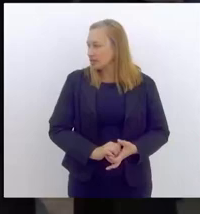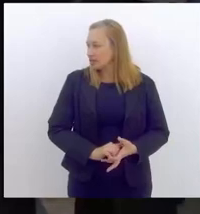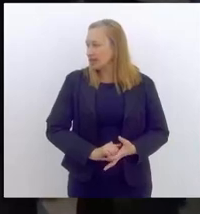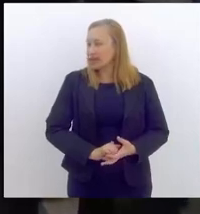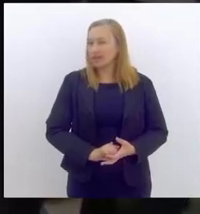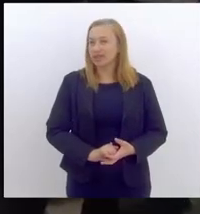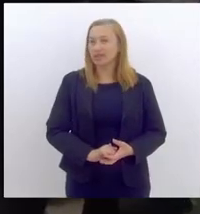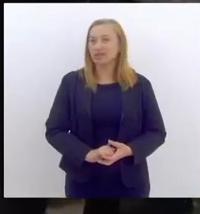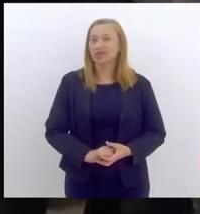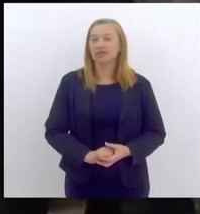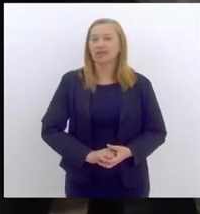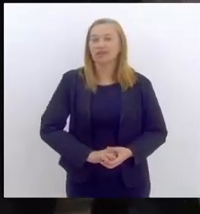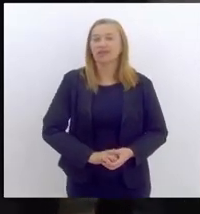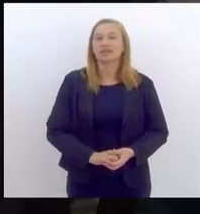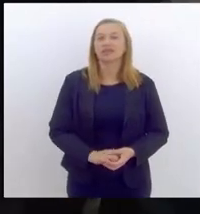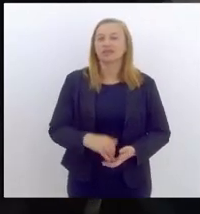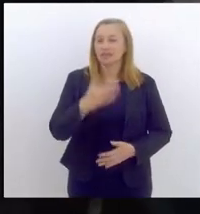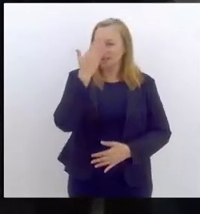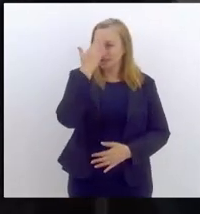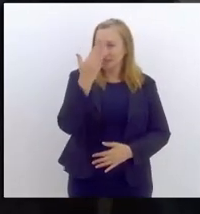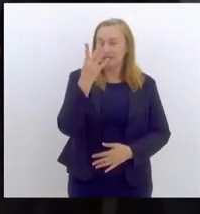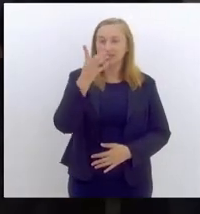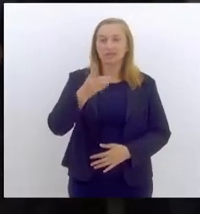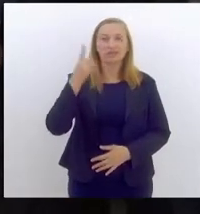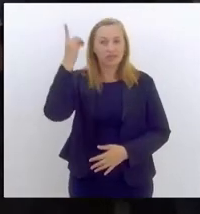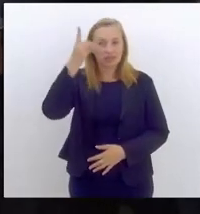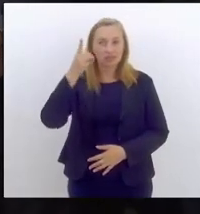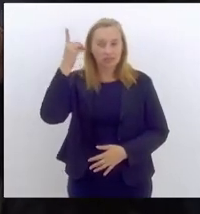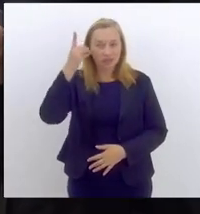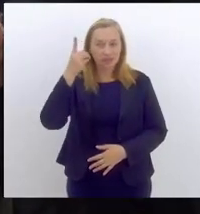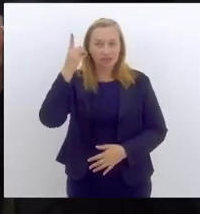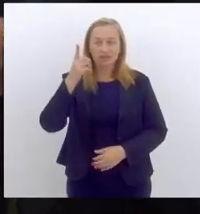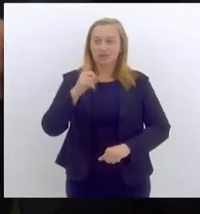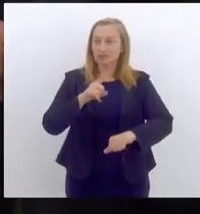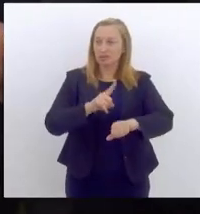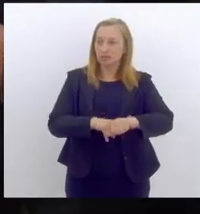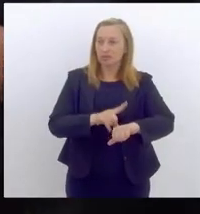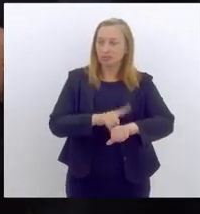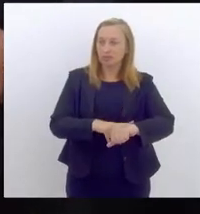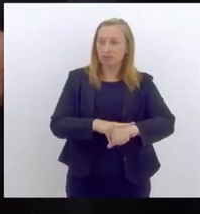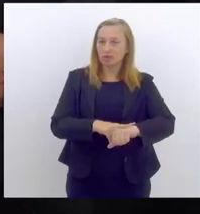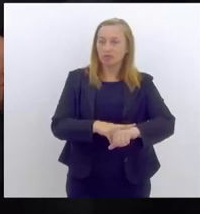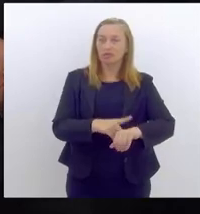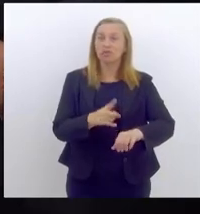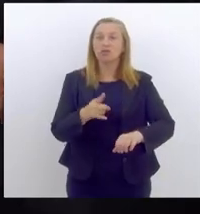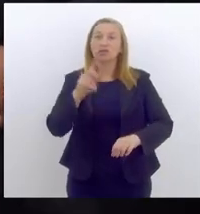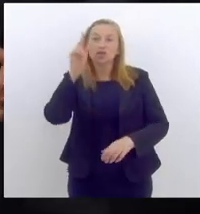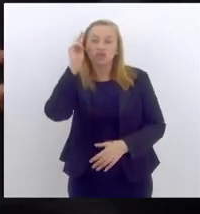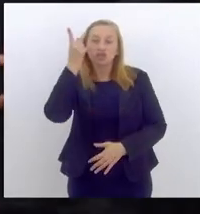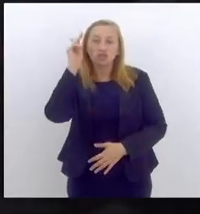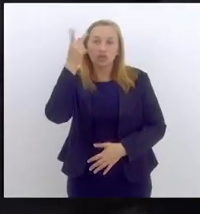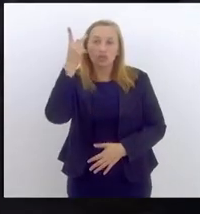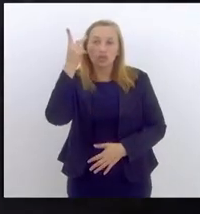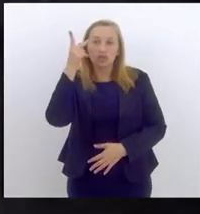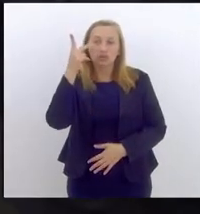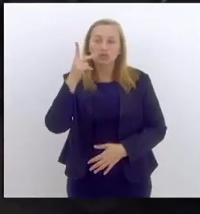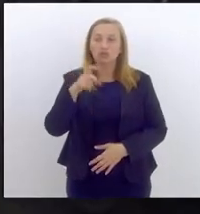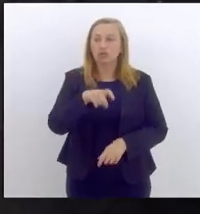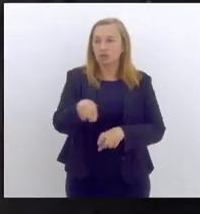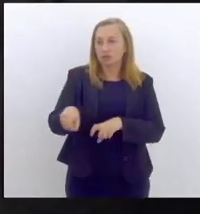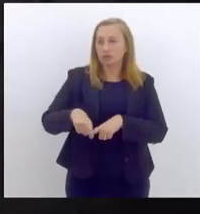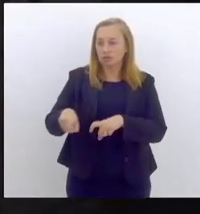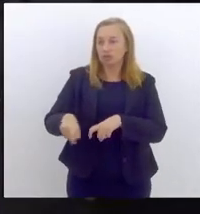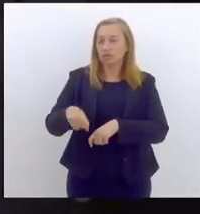Inicialmente, eu quero agradecer a Deus por estar vivendo esse momento, um momento histórico do interior do estado do Rio de